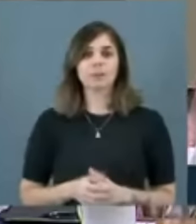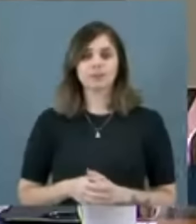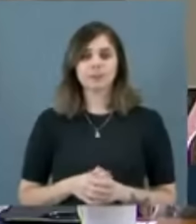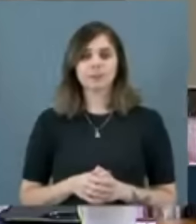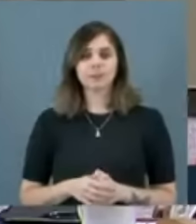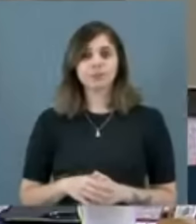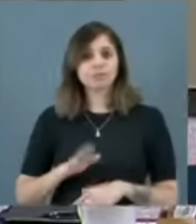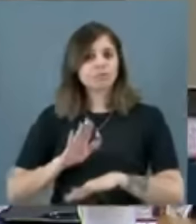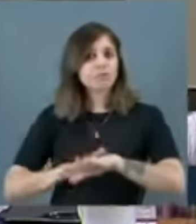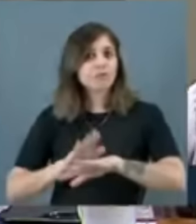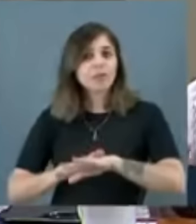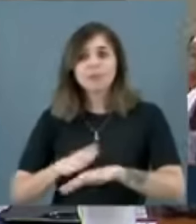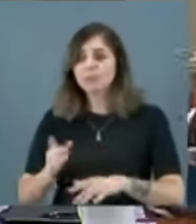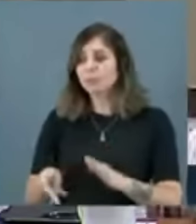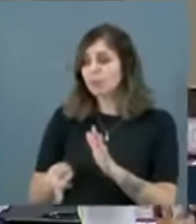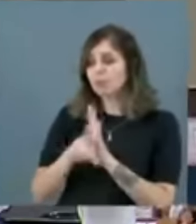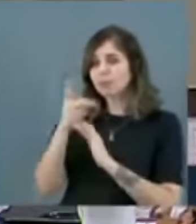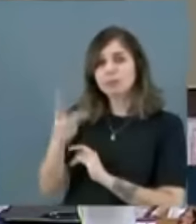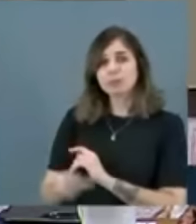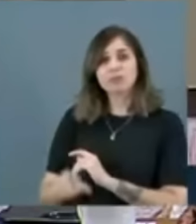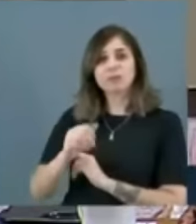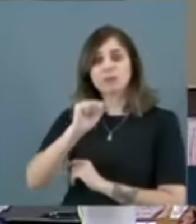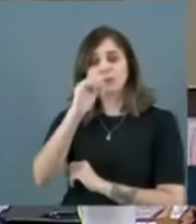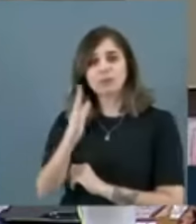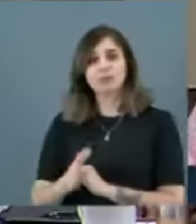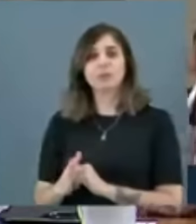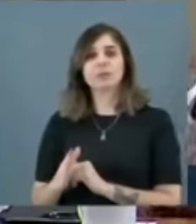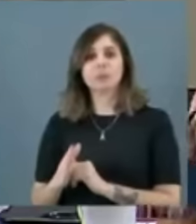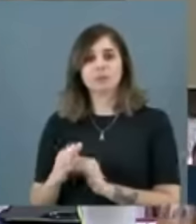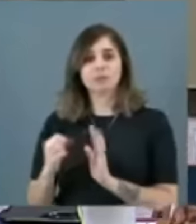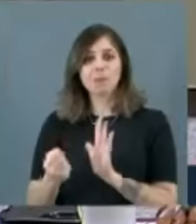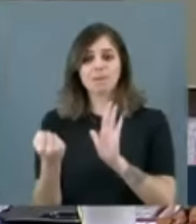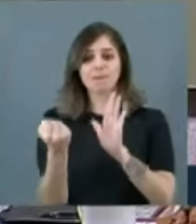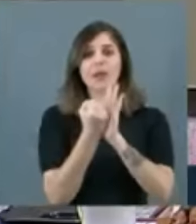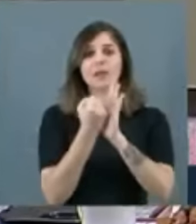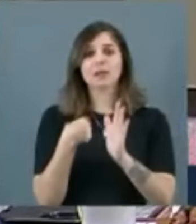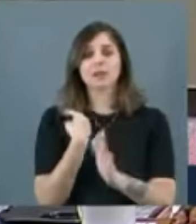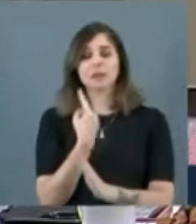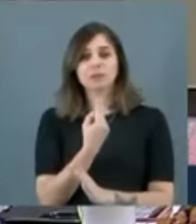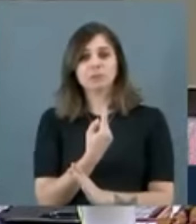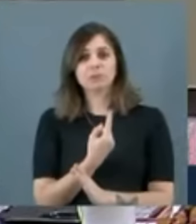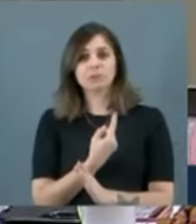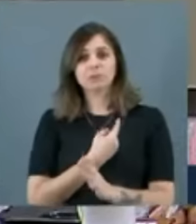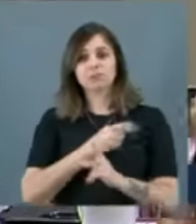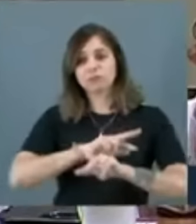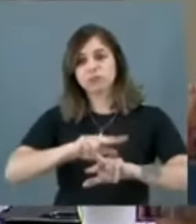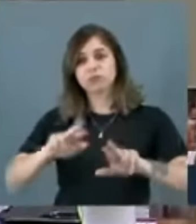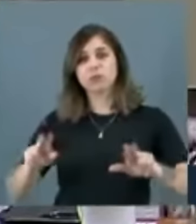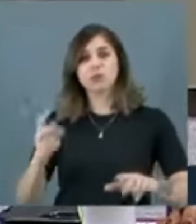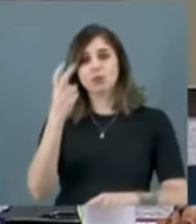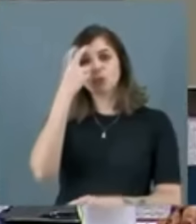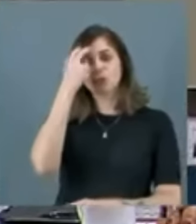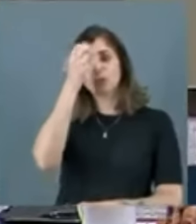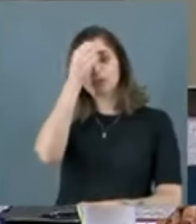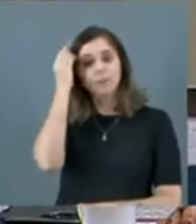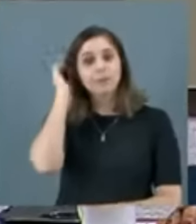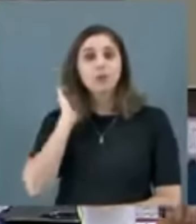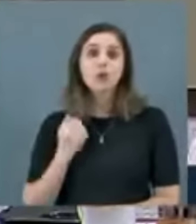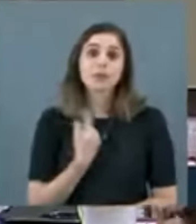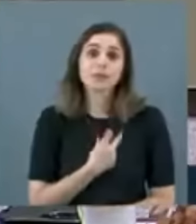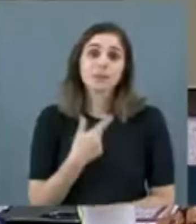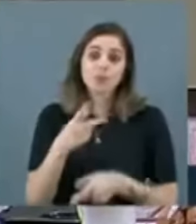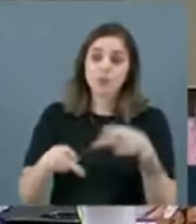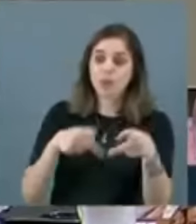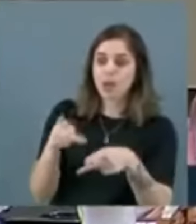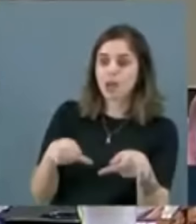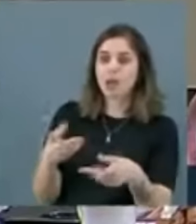Não é a emancipação do povo brasileiro que está escrita nos nossos patrimônios, nas nossas manifestações culturais, nas manifestações populares, da